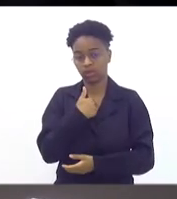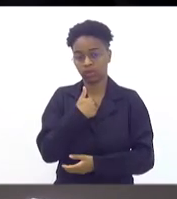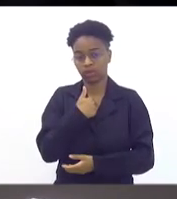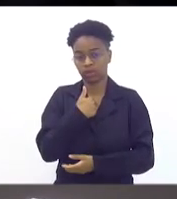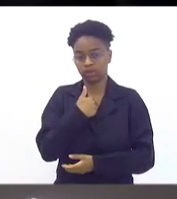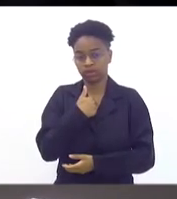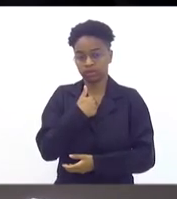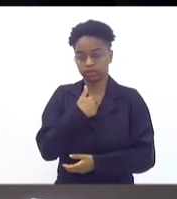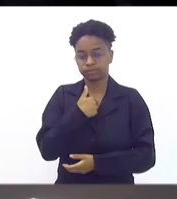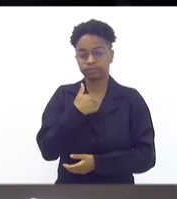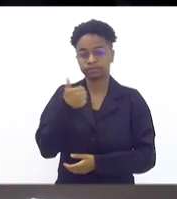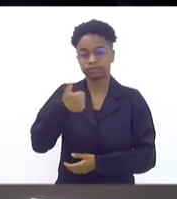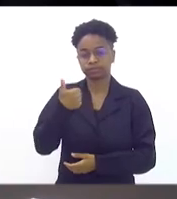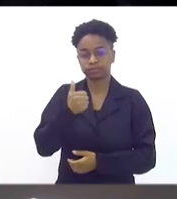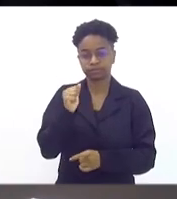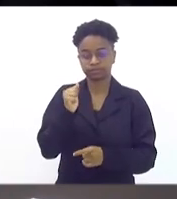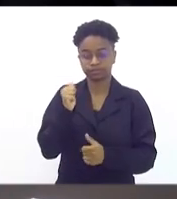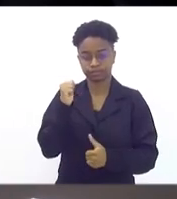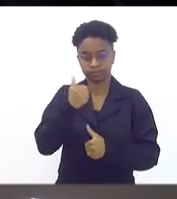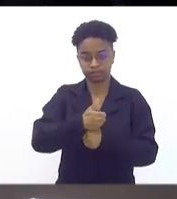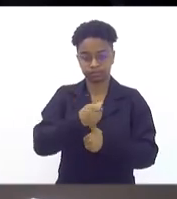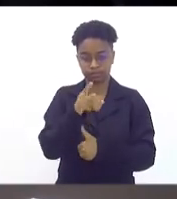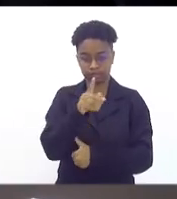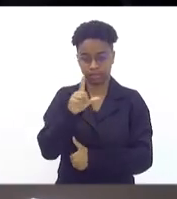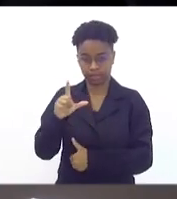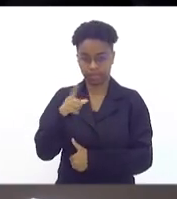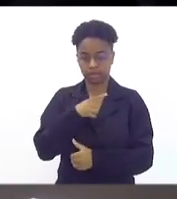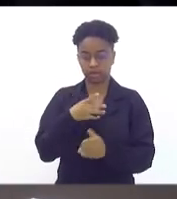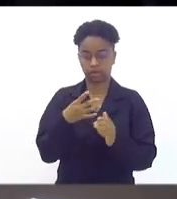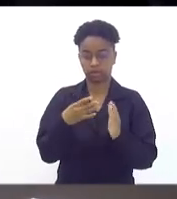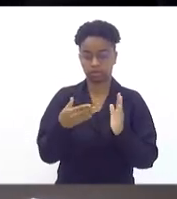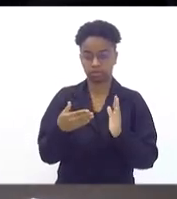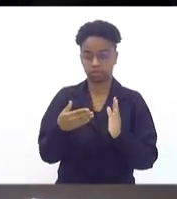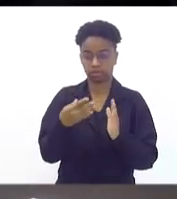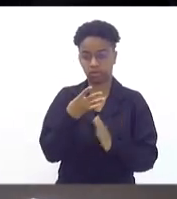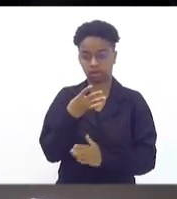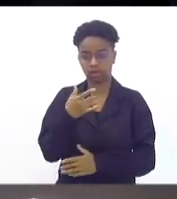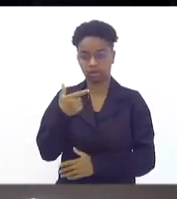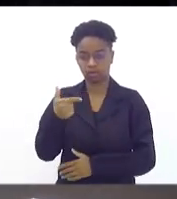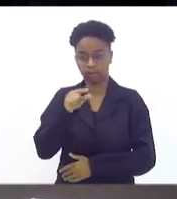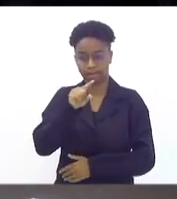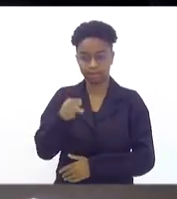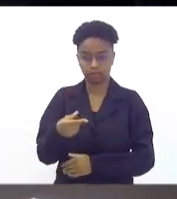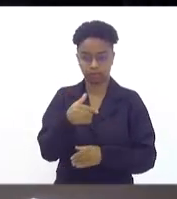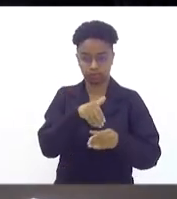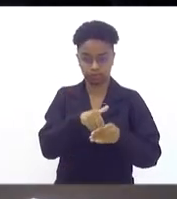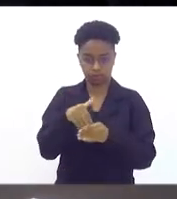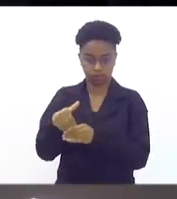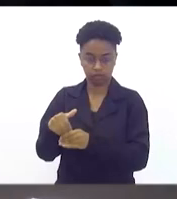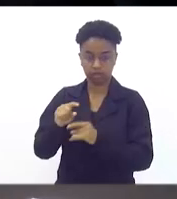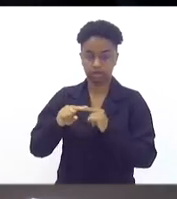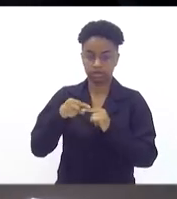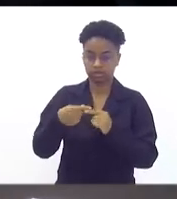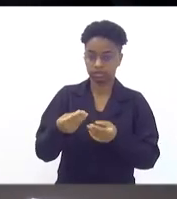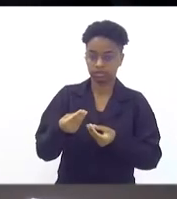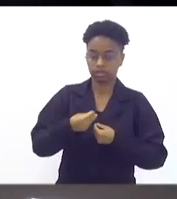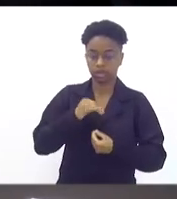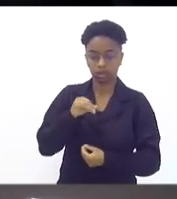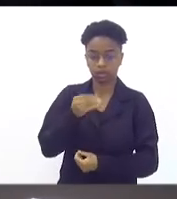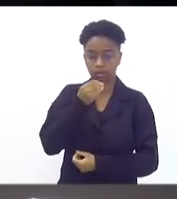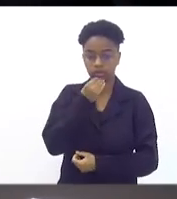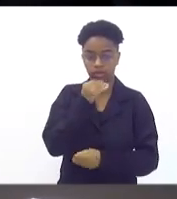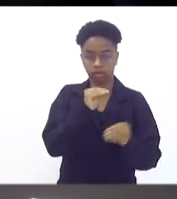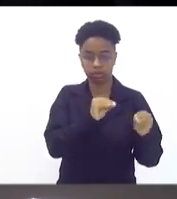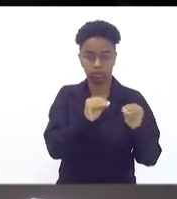primeiro suplente do pl 42 mil votos quando surgiu a oportunidade de ir para getransp